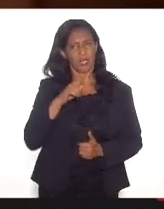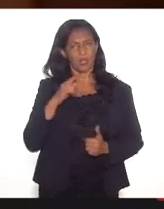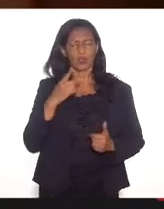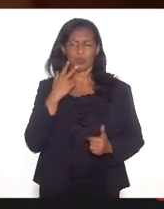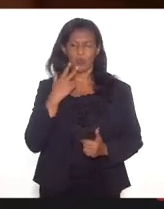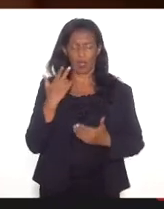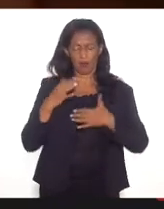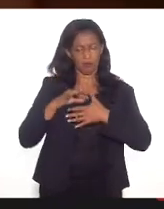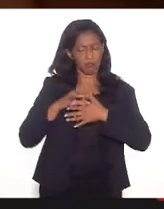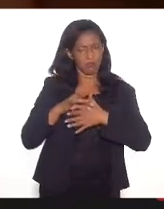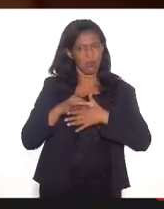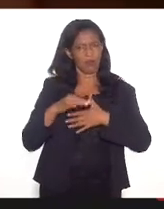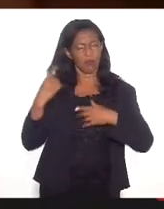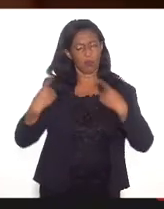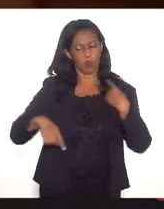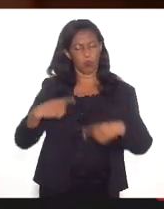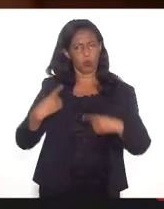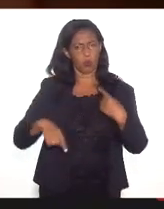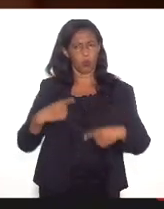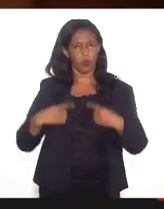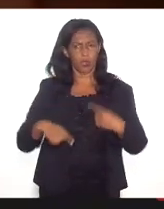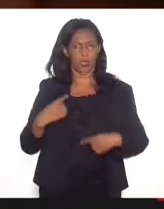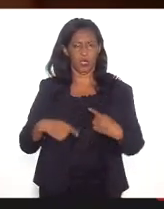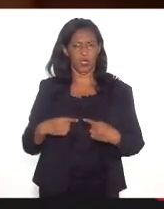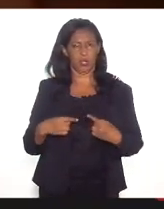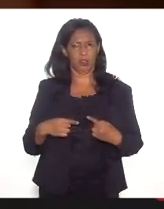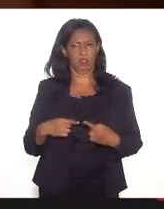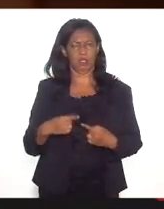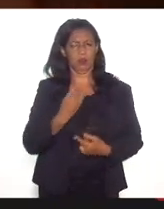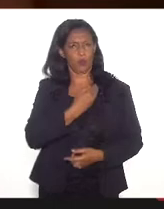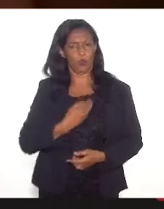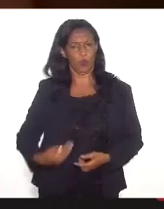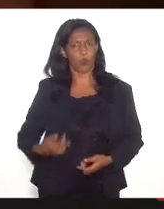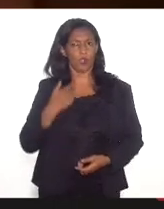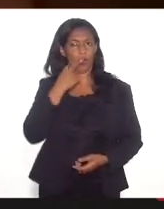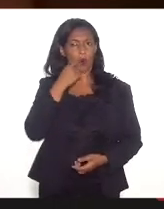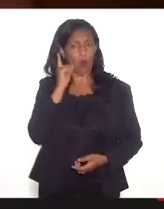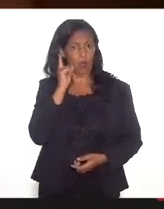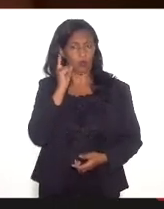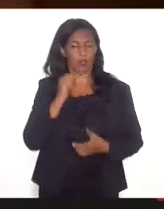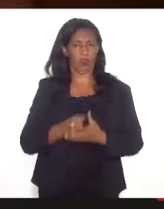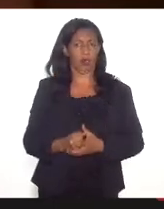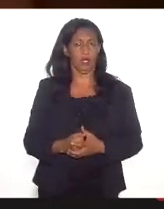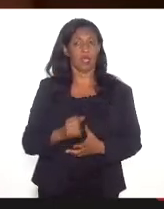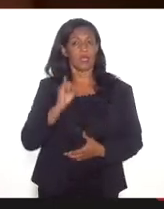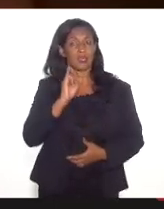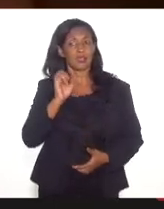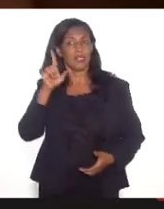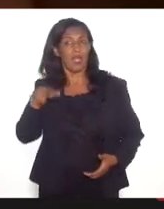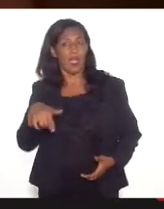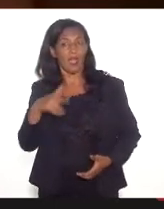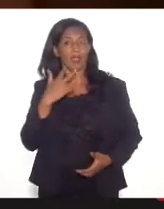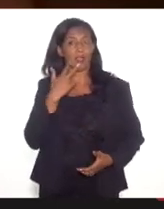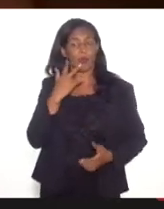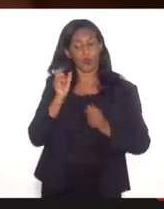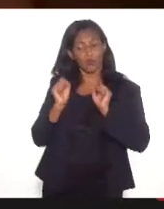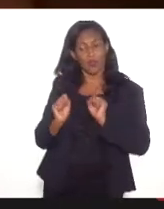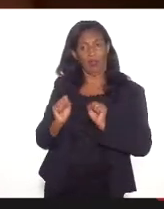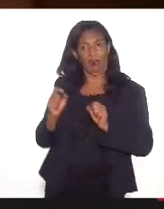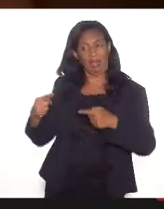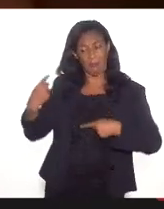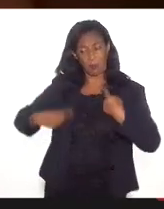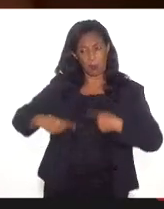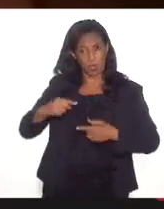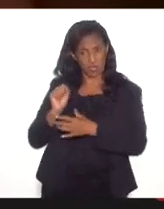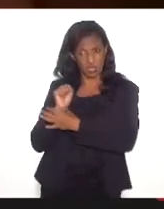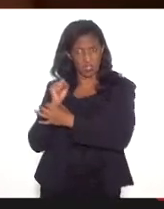segurança, como a gente fez ontem, viu ontem o Jacarezinho. Aliás, se é que podemos chamar, porque não podemos chamar, aquilo de política pública de segurança, porque a política